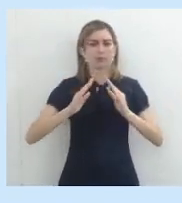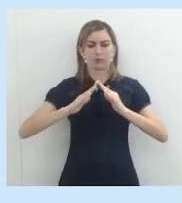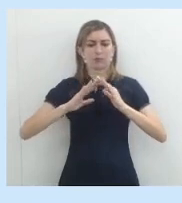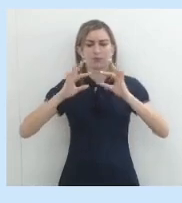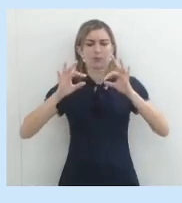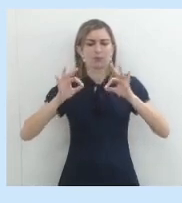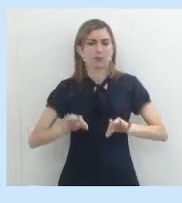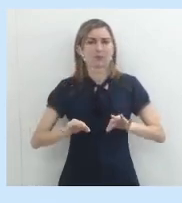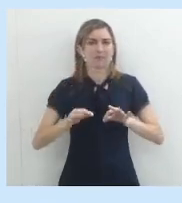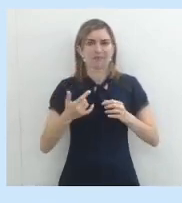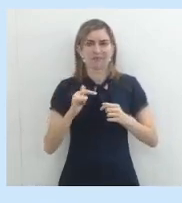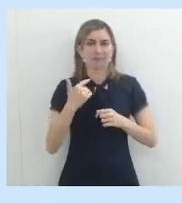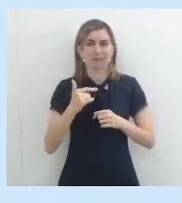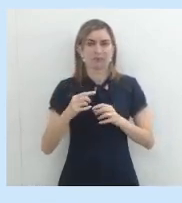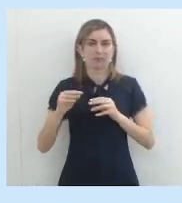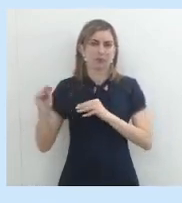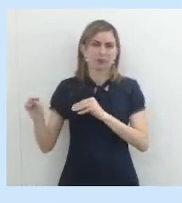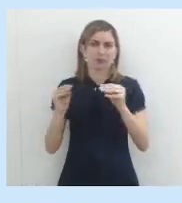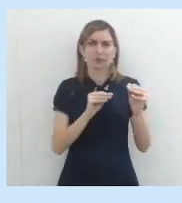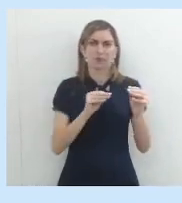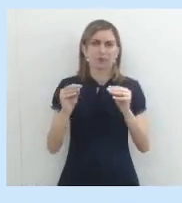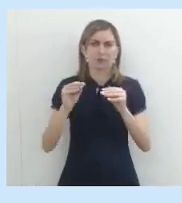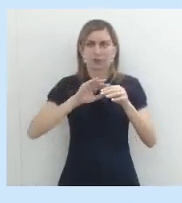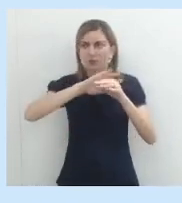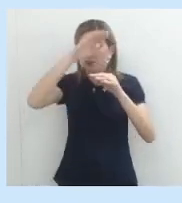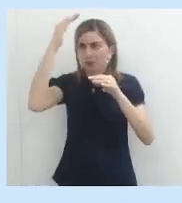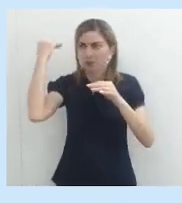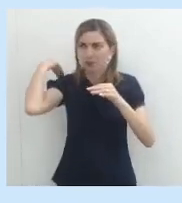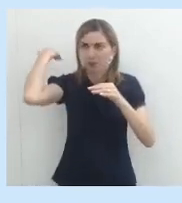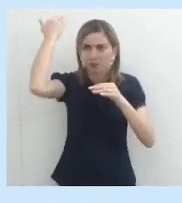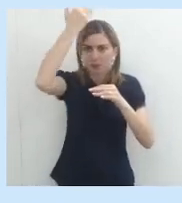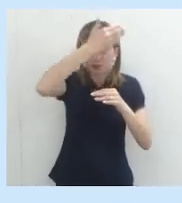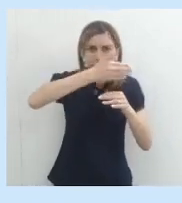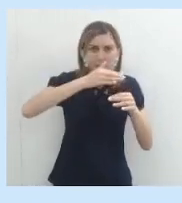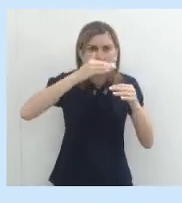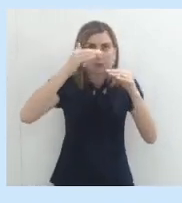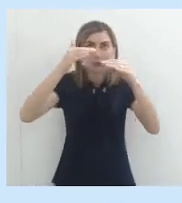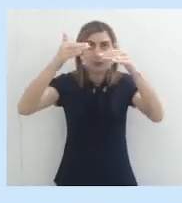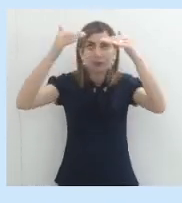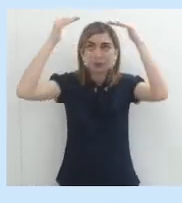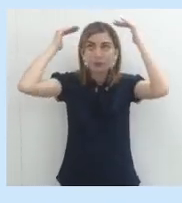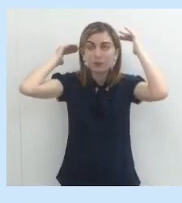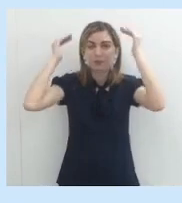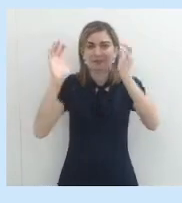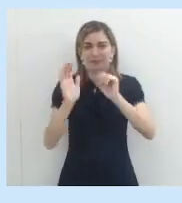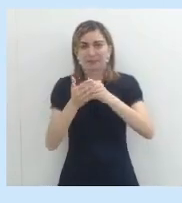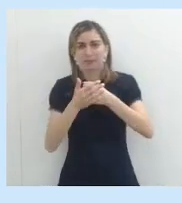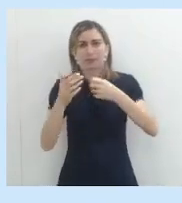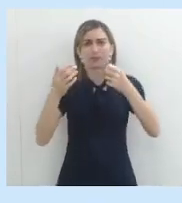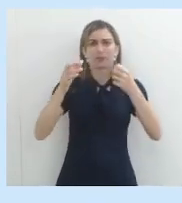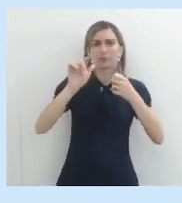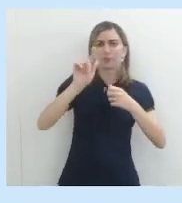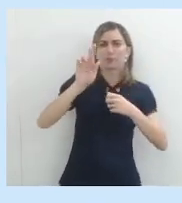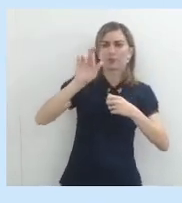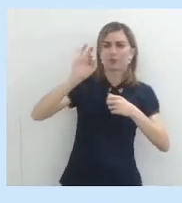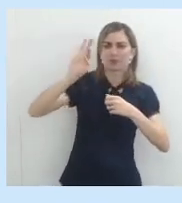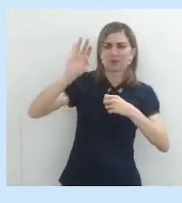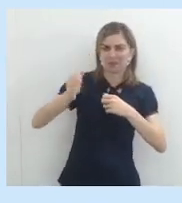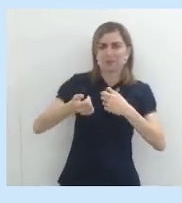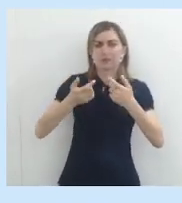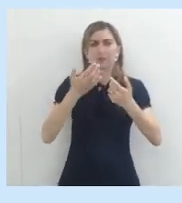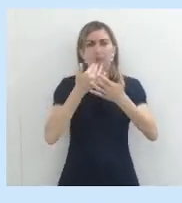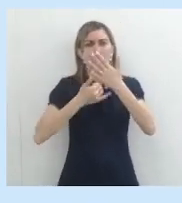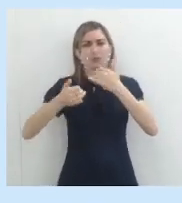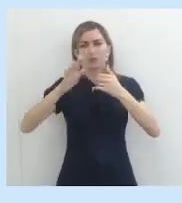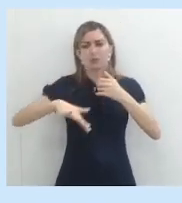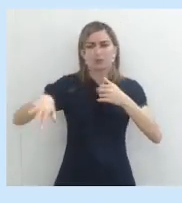fixa, eles ficavam em grutas, em abrigos, né, que eles produziam, e quando tinham alimento na região,